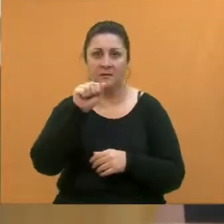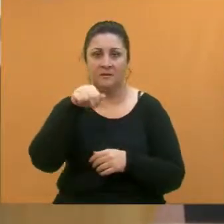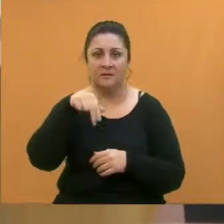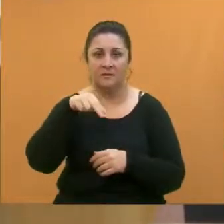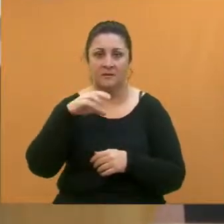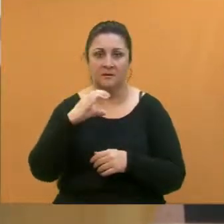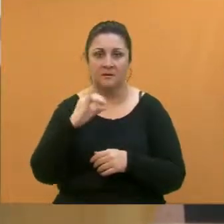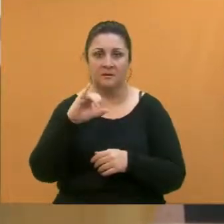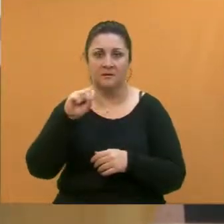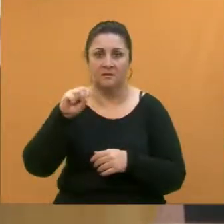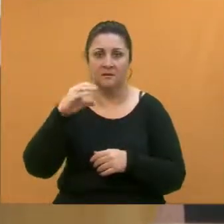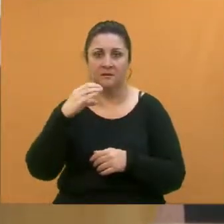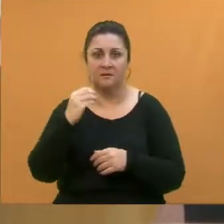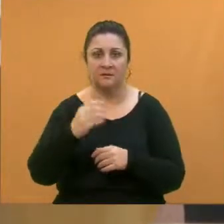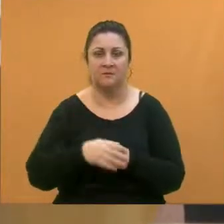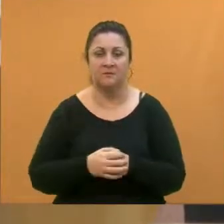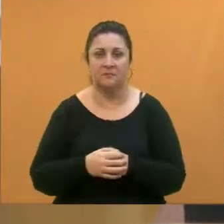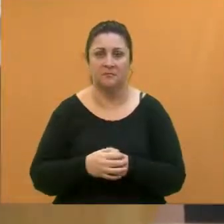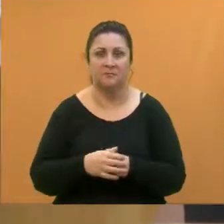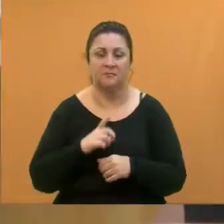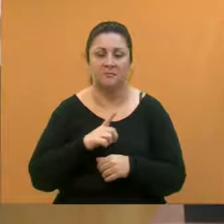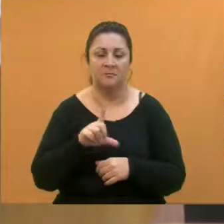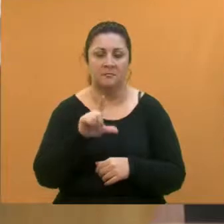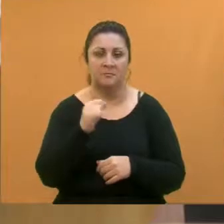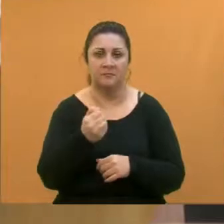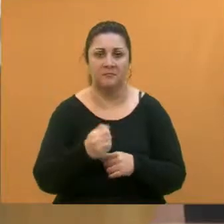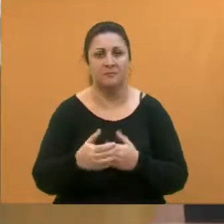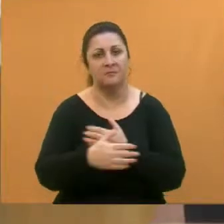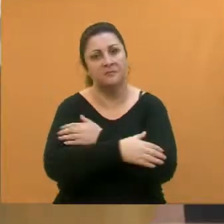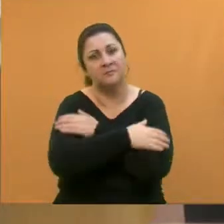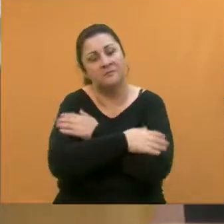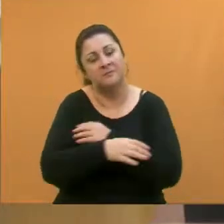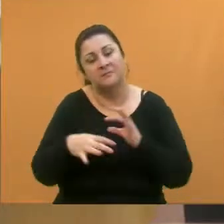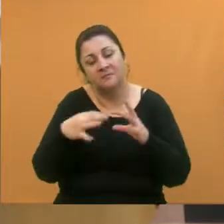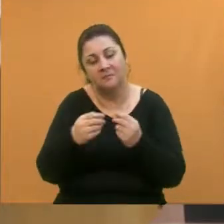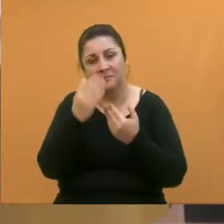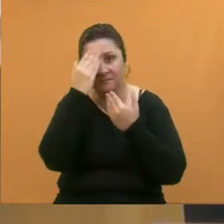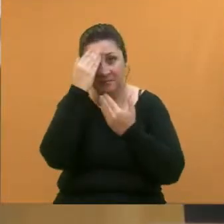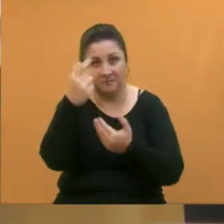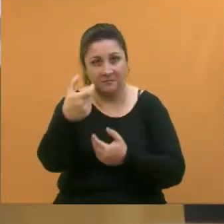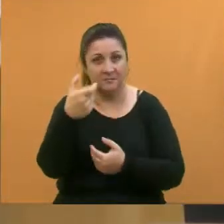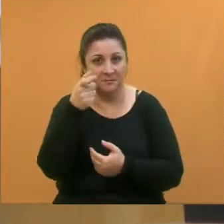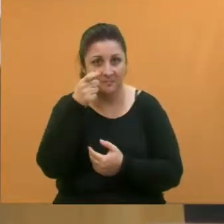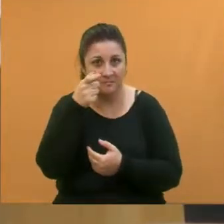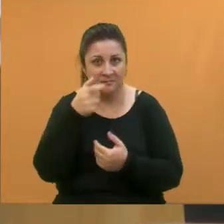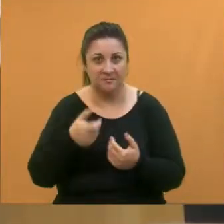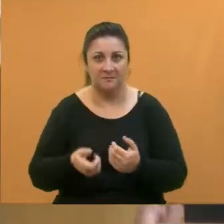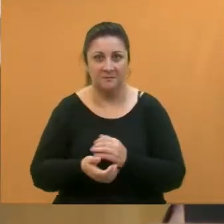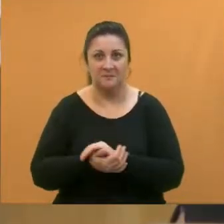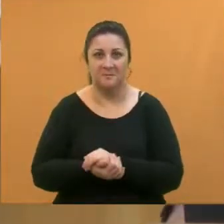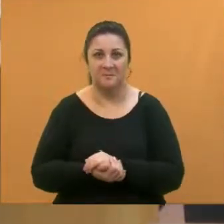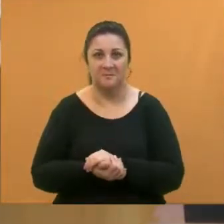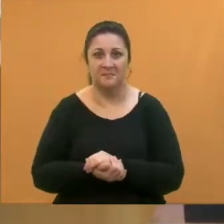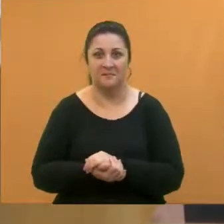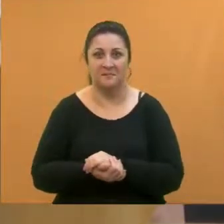aqui, tem um comércio ali na Avenida Amazonas. Grande abraço a todos vocês e obrigado pela audiência.